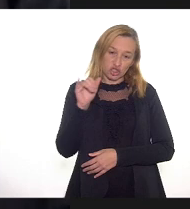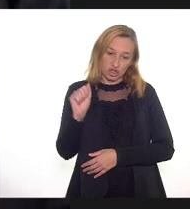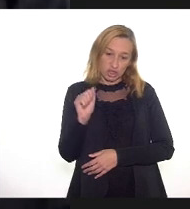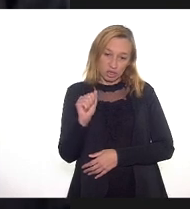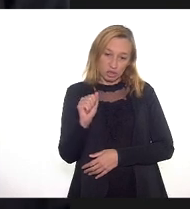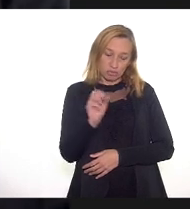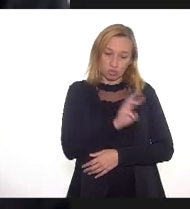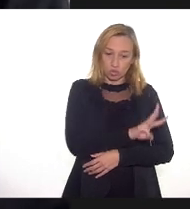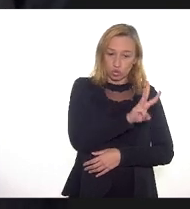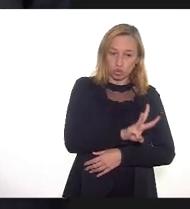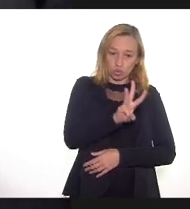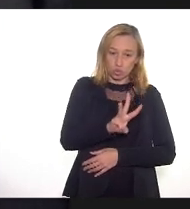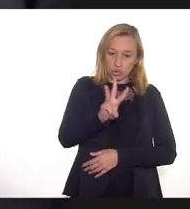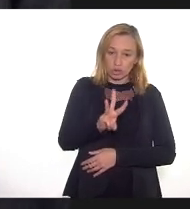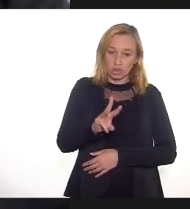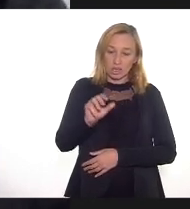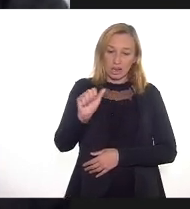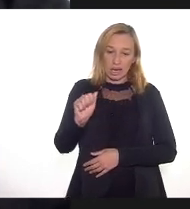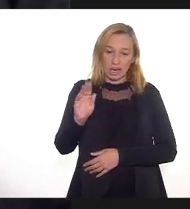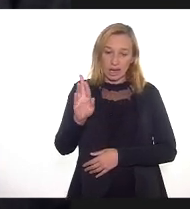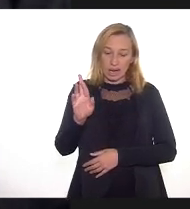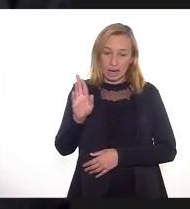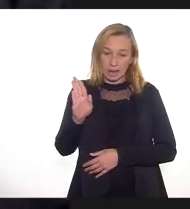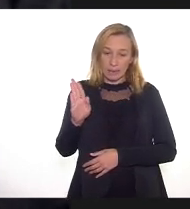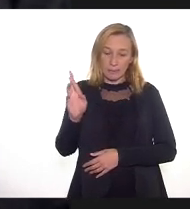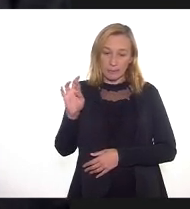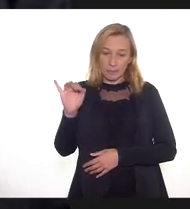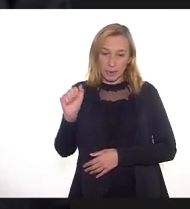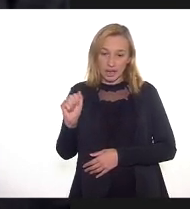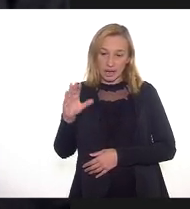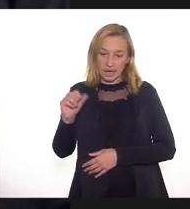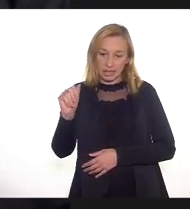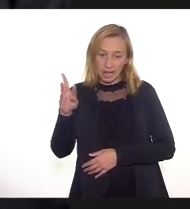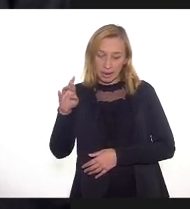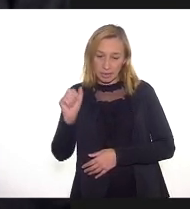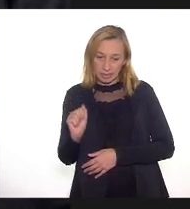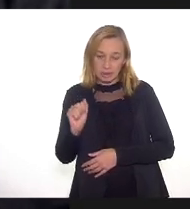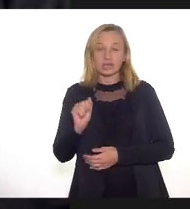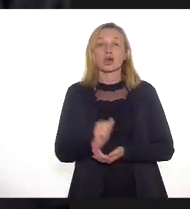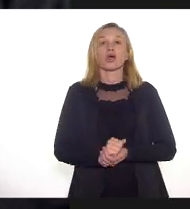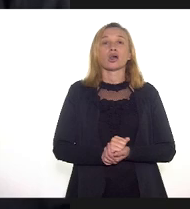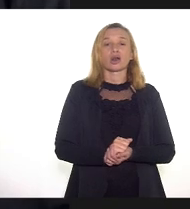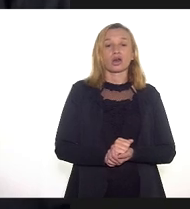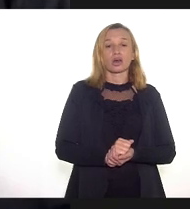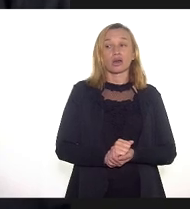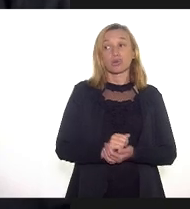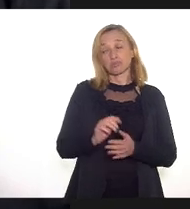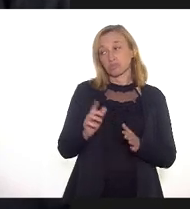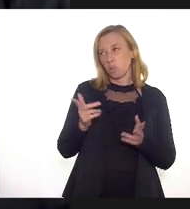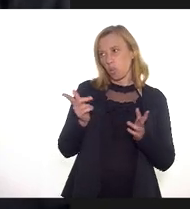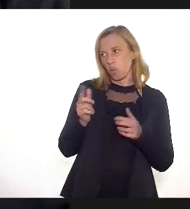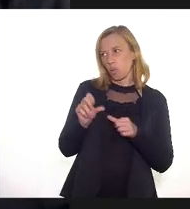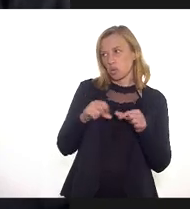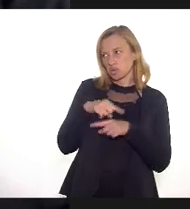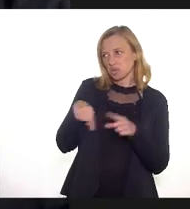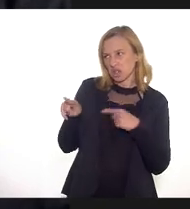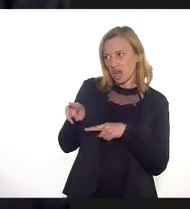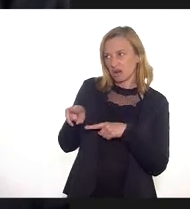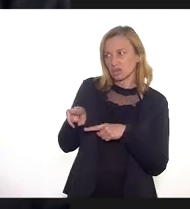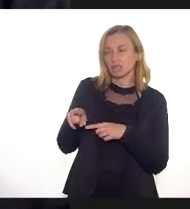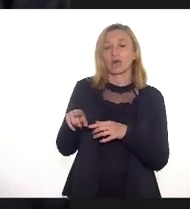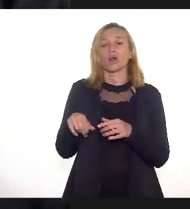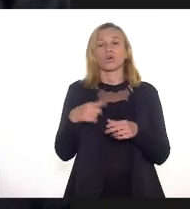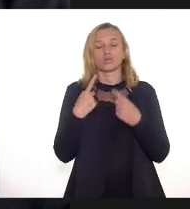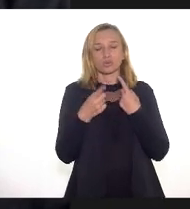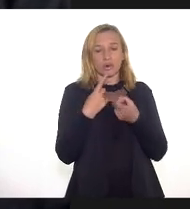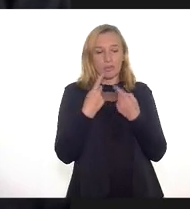site da Abra Cannabis. Muito pelo contrário, né, eles promovendo cada vez mais esse debate